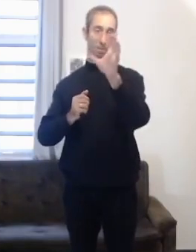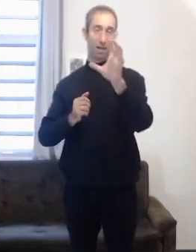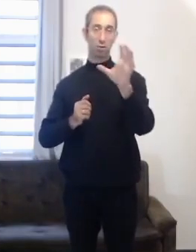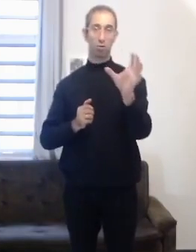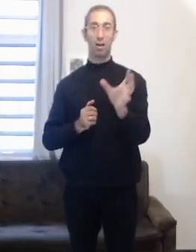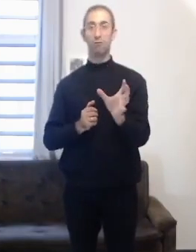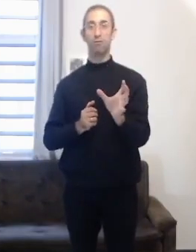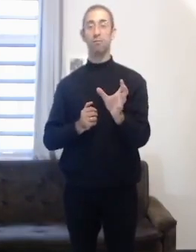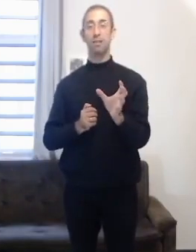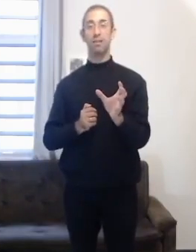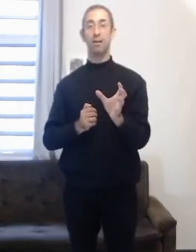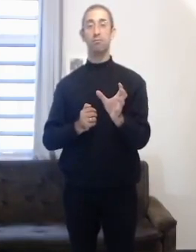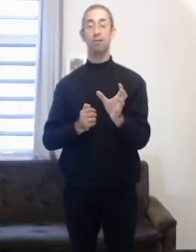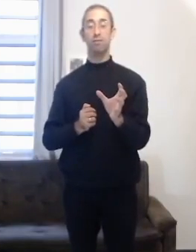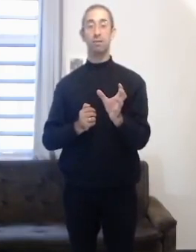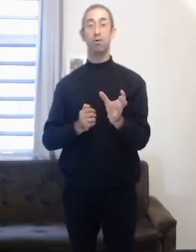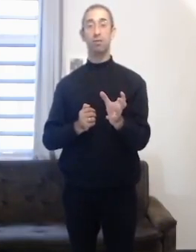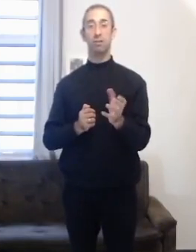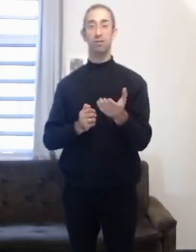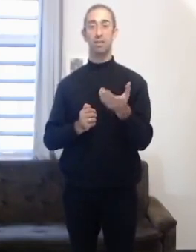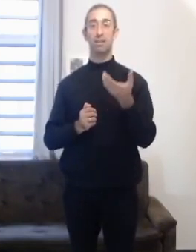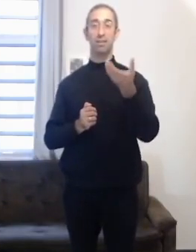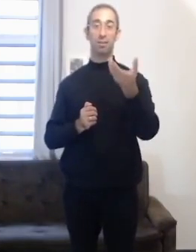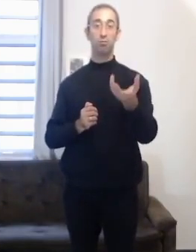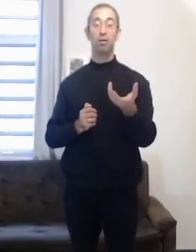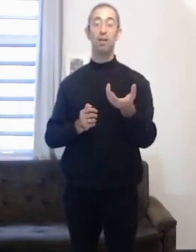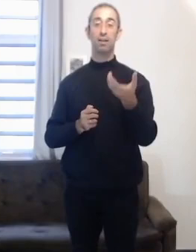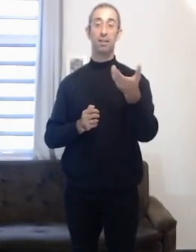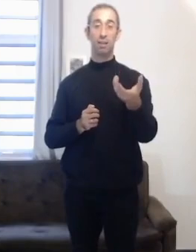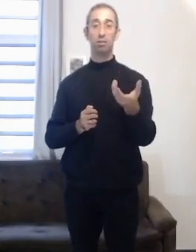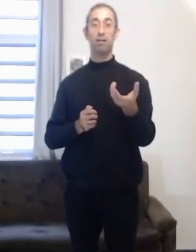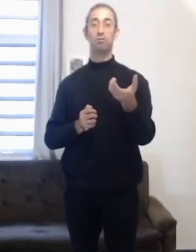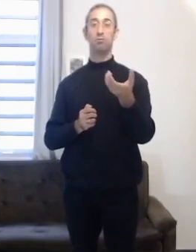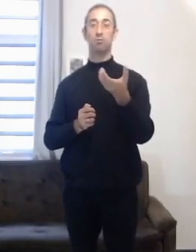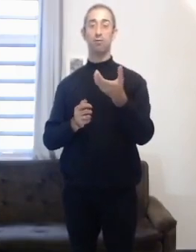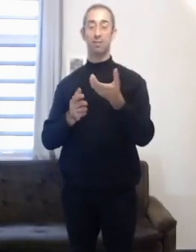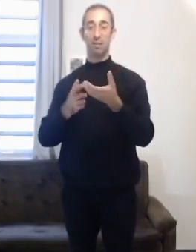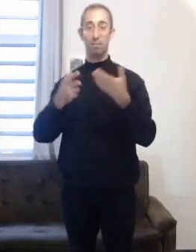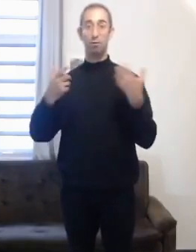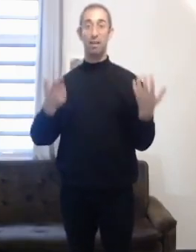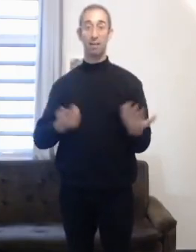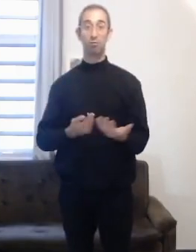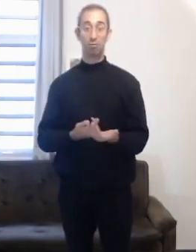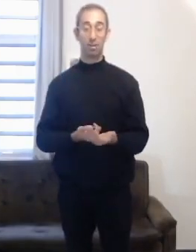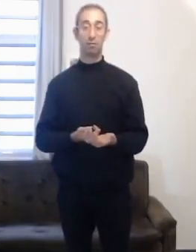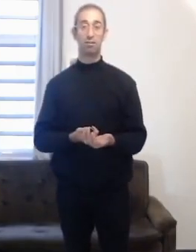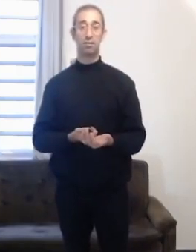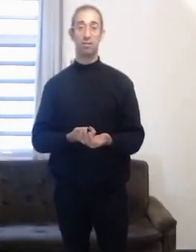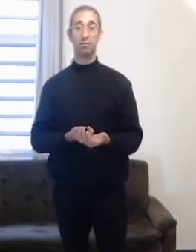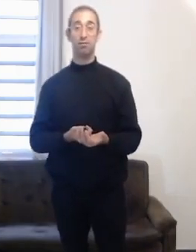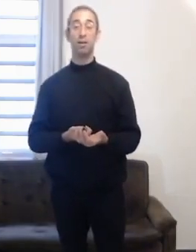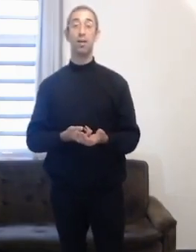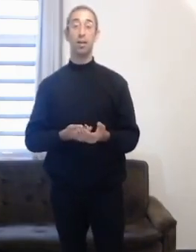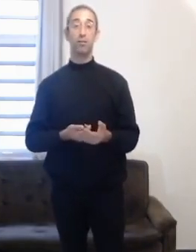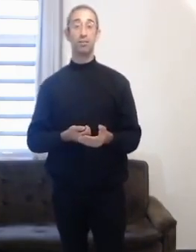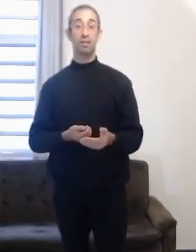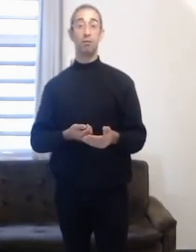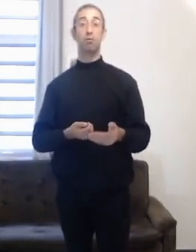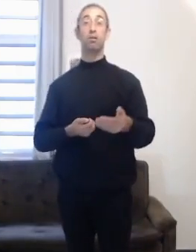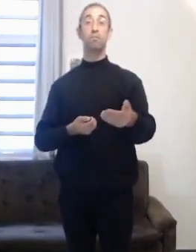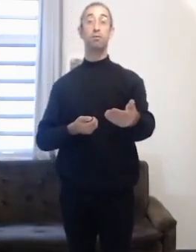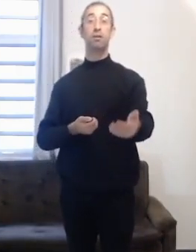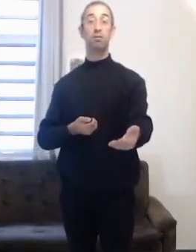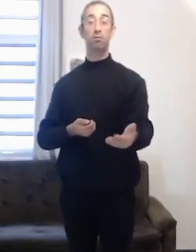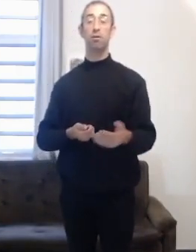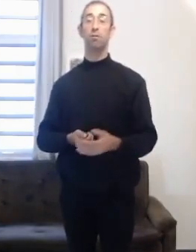fica super articulado, fundamentado, né? Você mostra que você entendeu, entende do assunto, que você está por dentro do que está acontecendo e que você